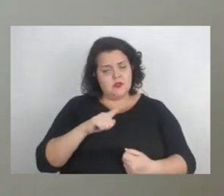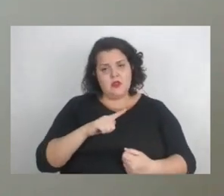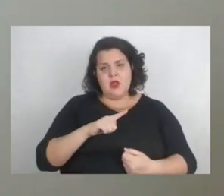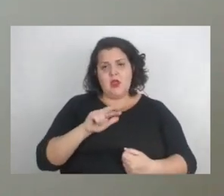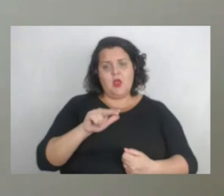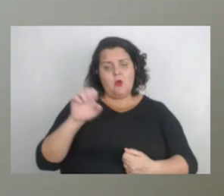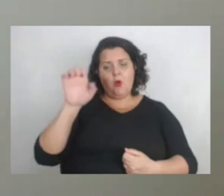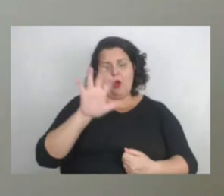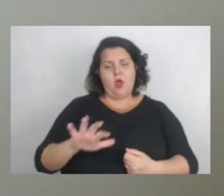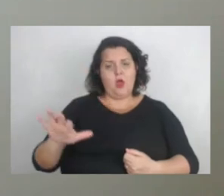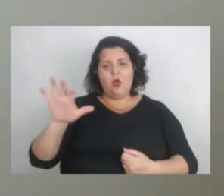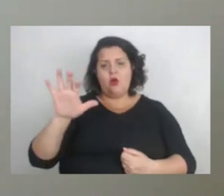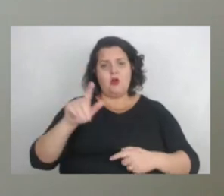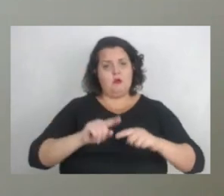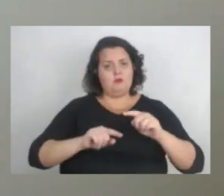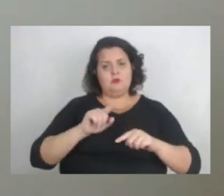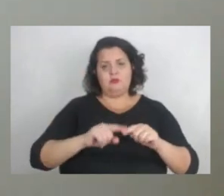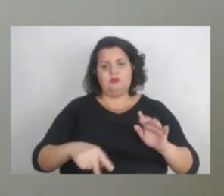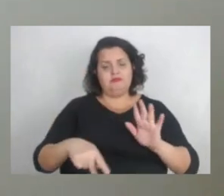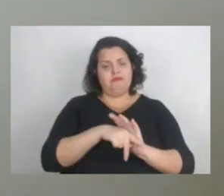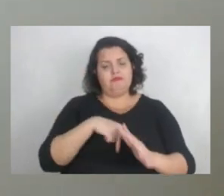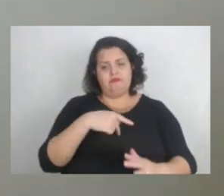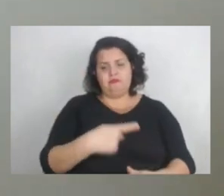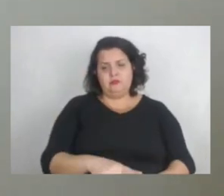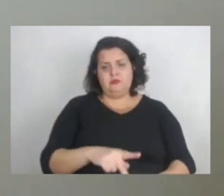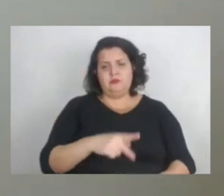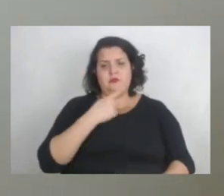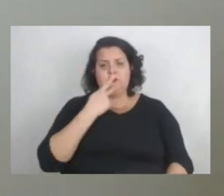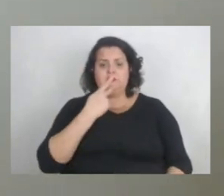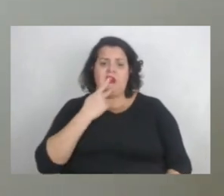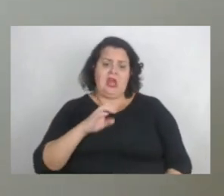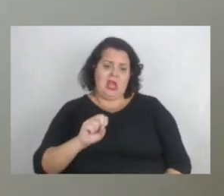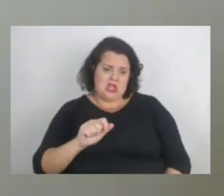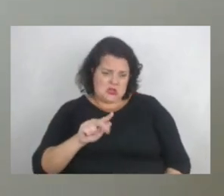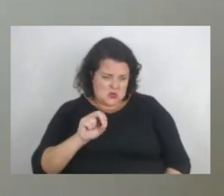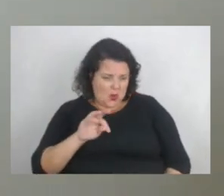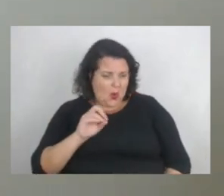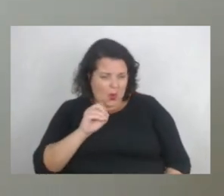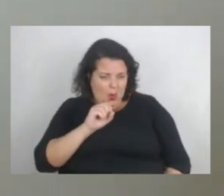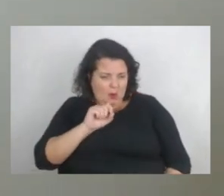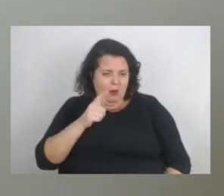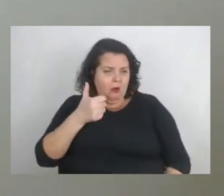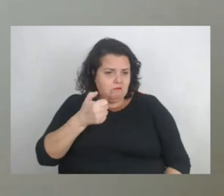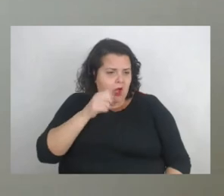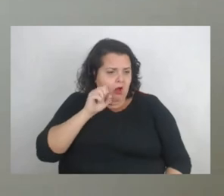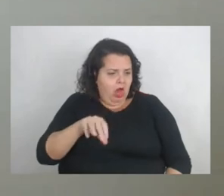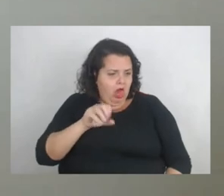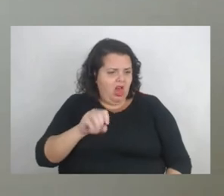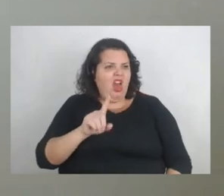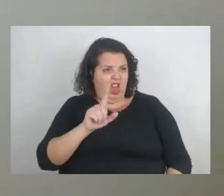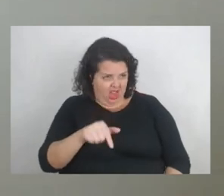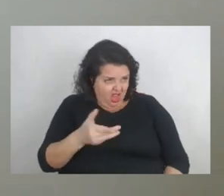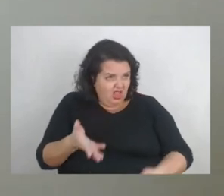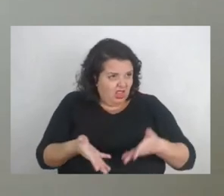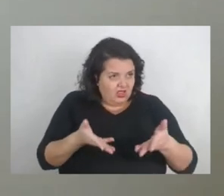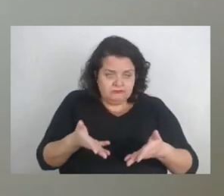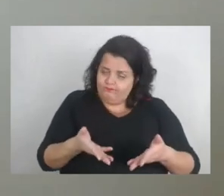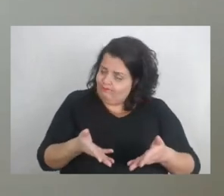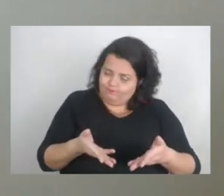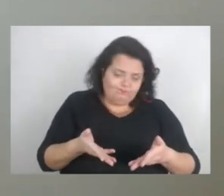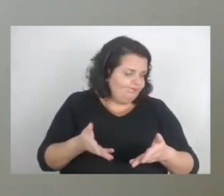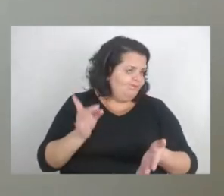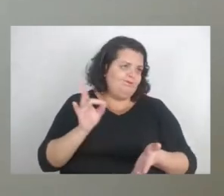exemplo. E não dizer que o esgoto é tratado. O esgoto ele é minimamente tratado. Ele é submetido, até onde eu sei,